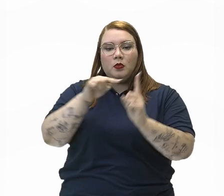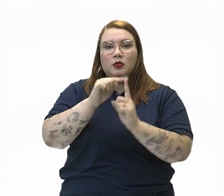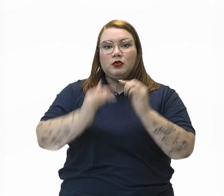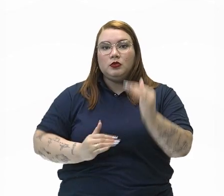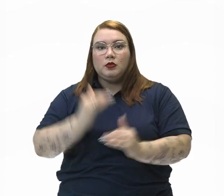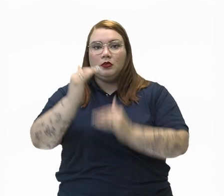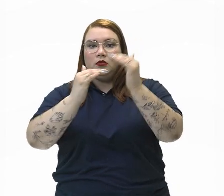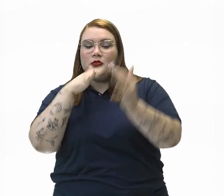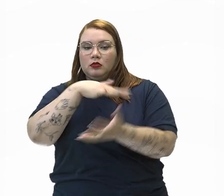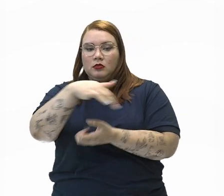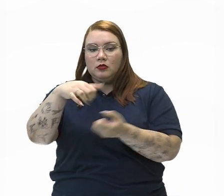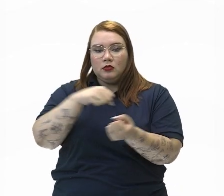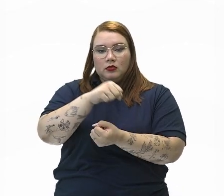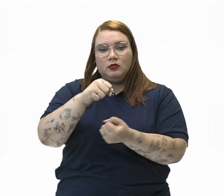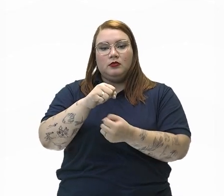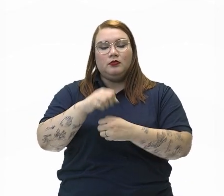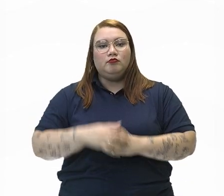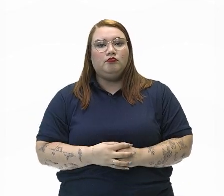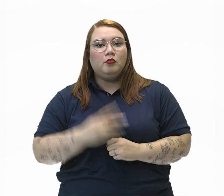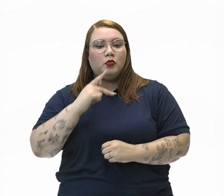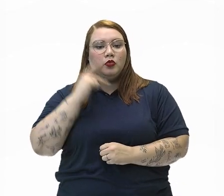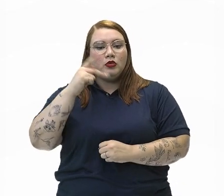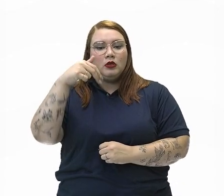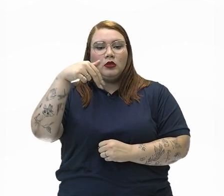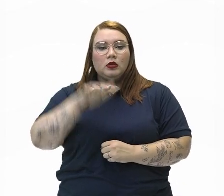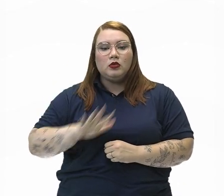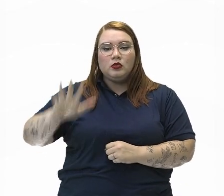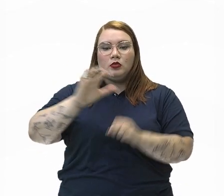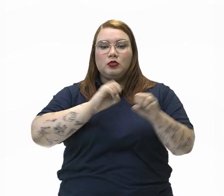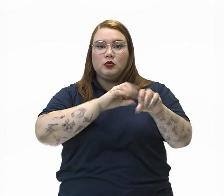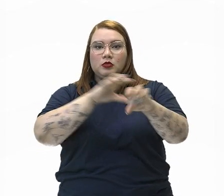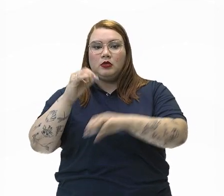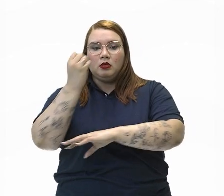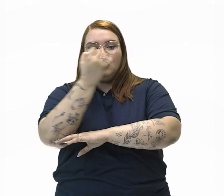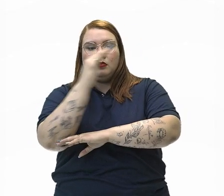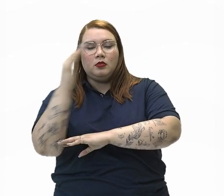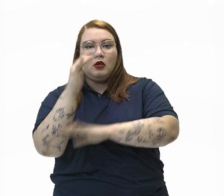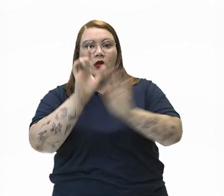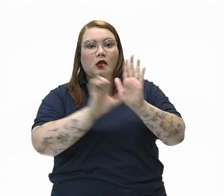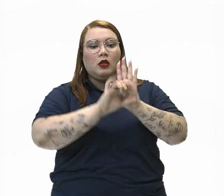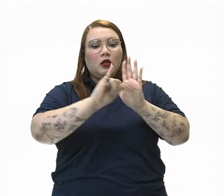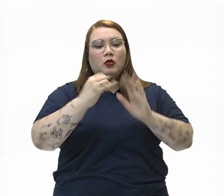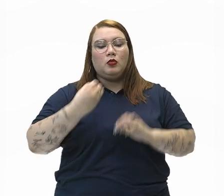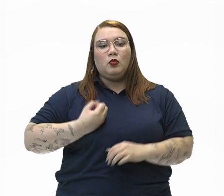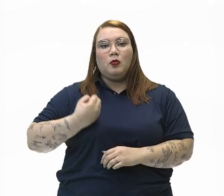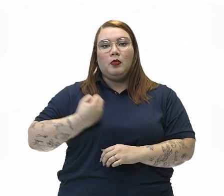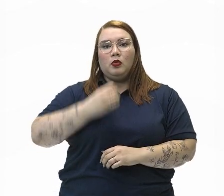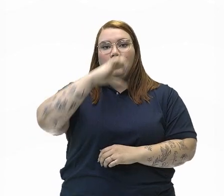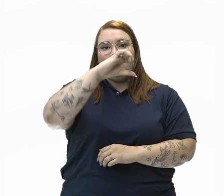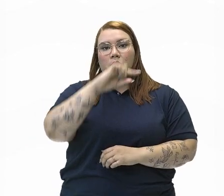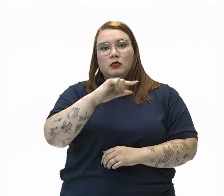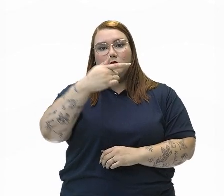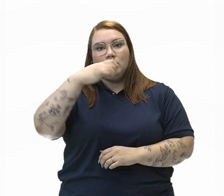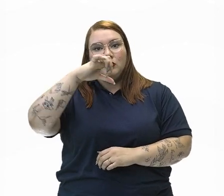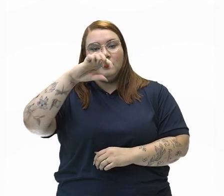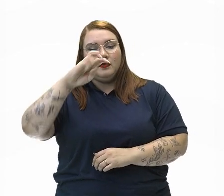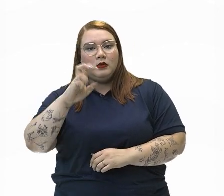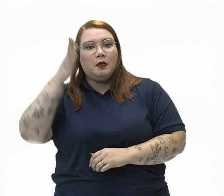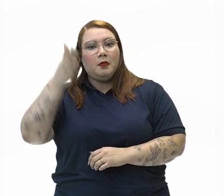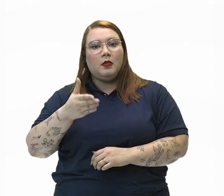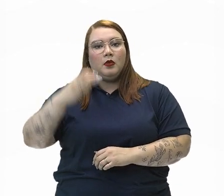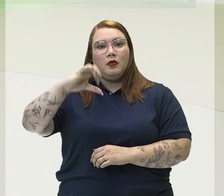Desenvolvimento Sustentável, Política Nacional de Educação Ambiental, com a Lei de número 9.795